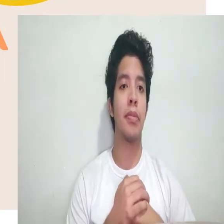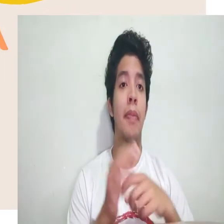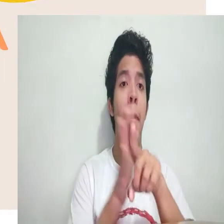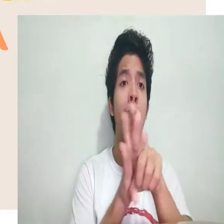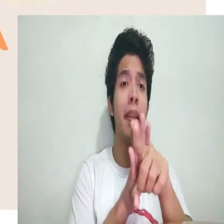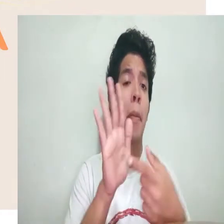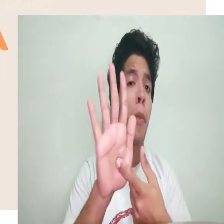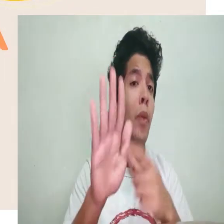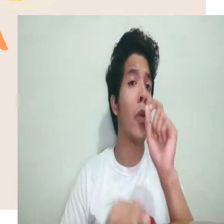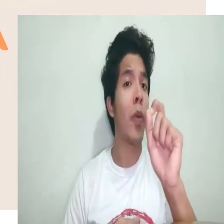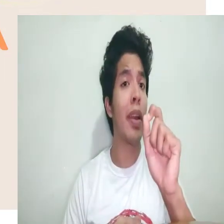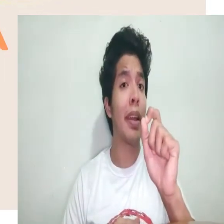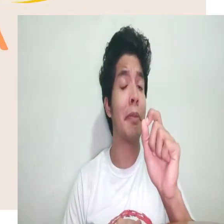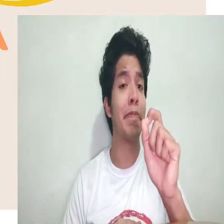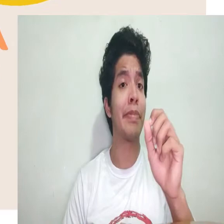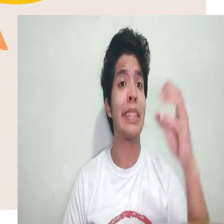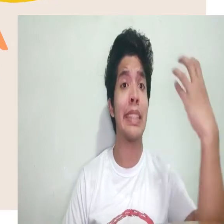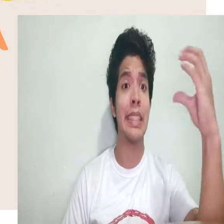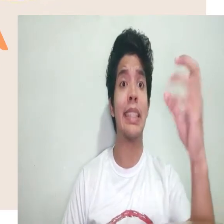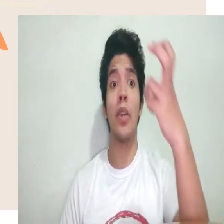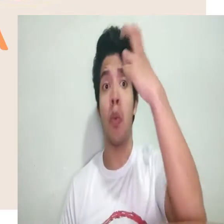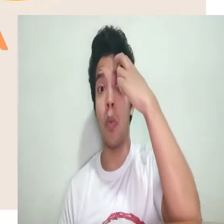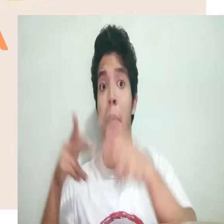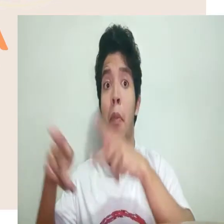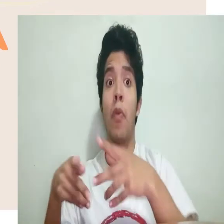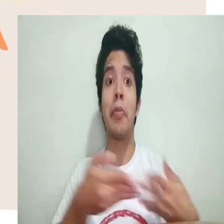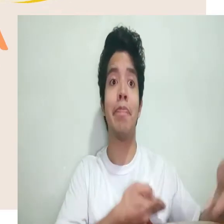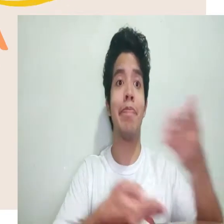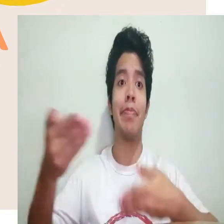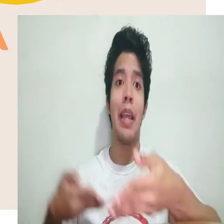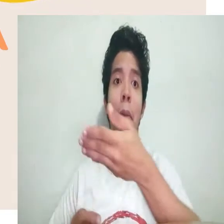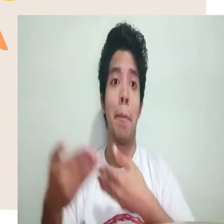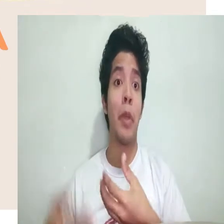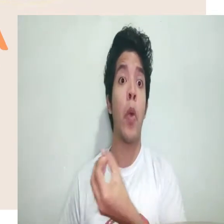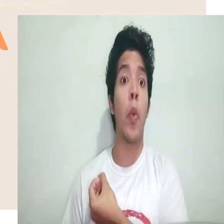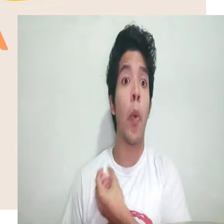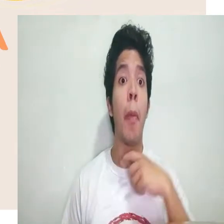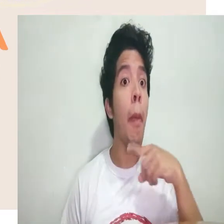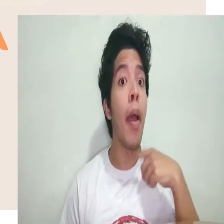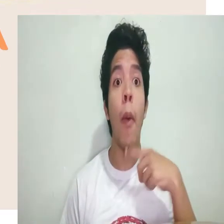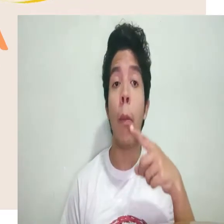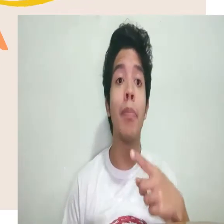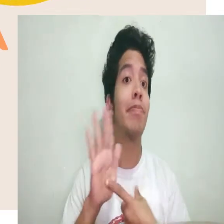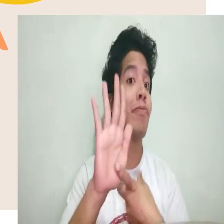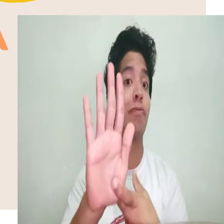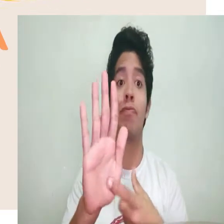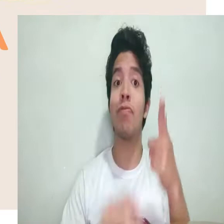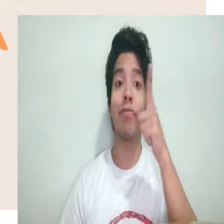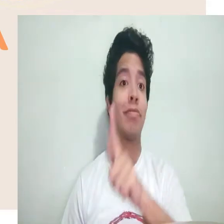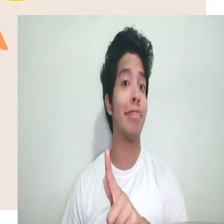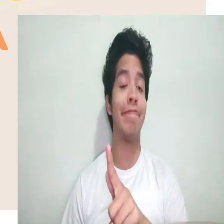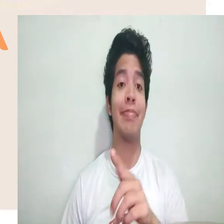A pesquisa estabelece um diálogo entre a ciência e o saber popular e esclarece pontos que os dados por si mesmos